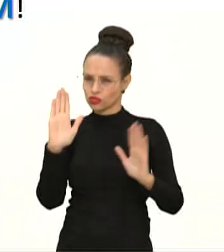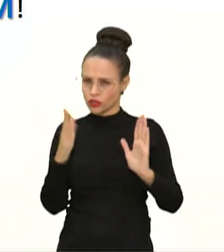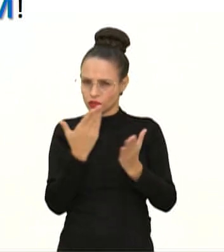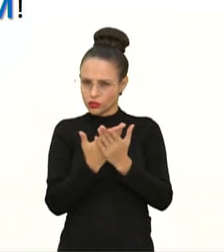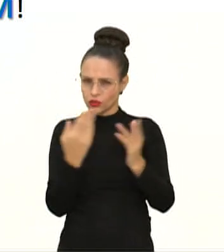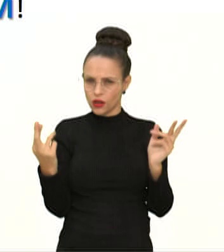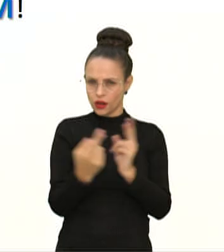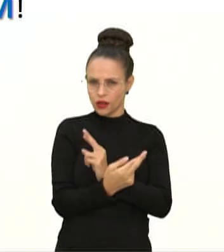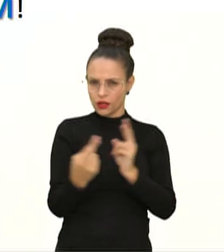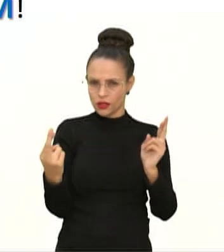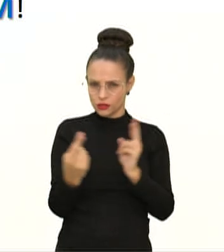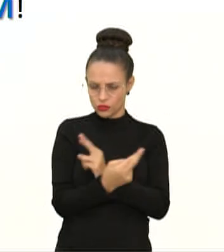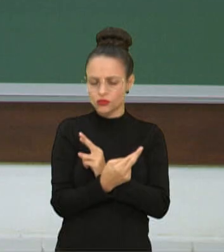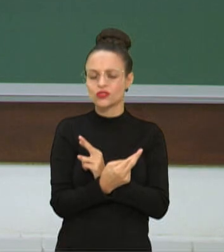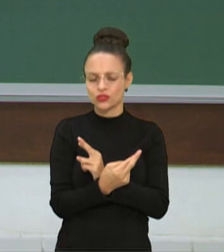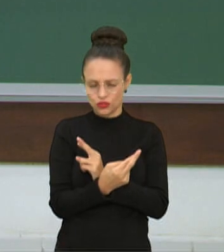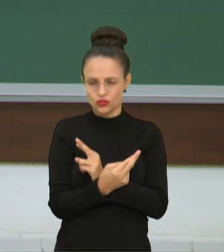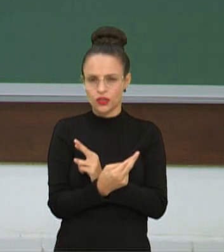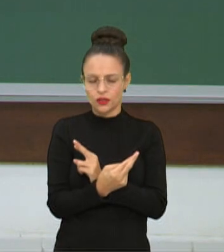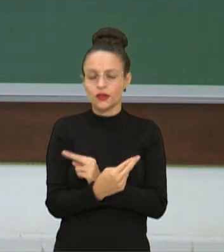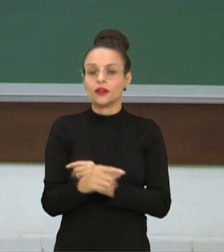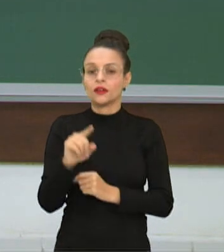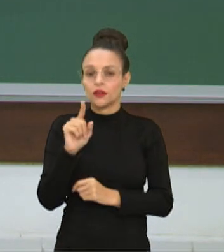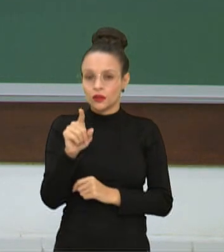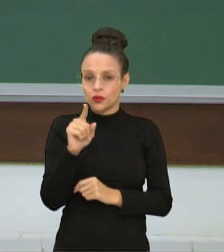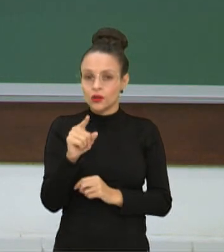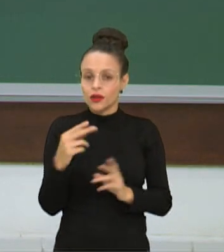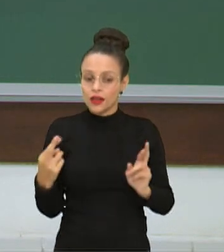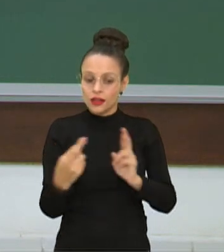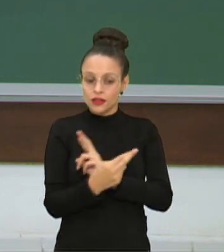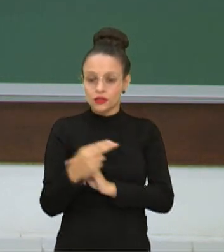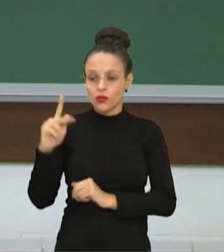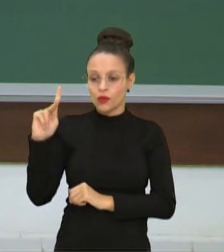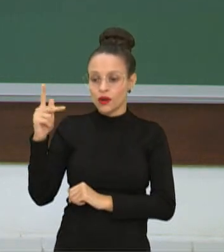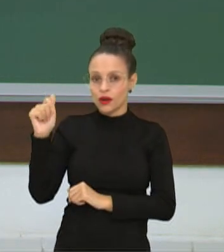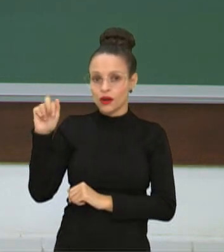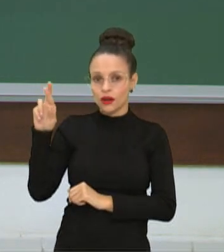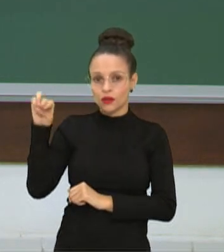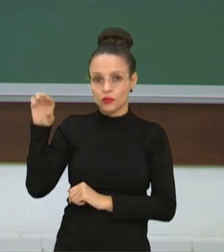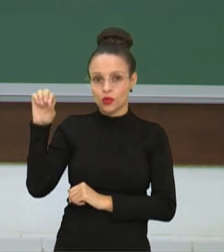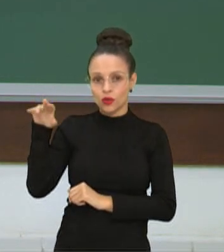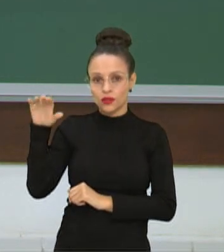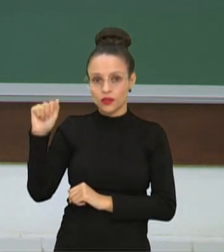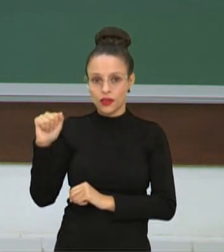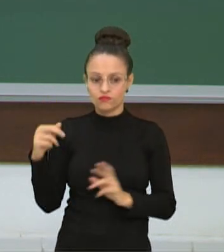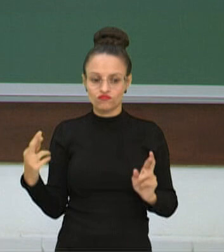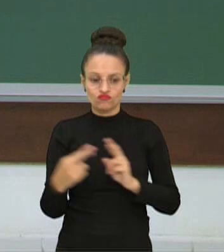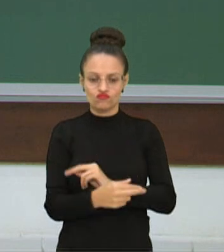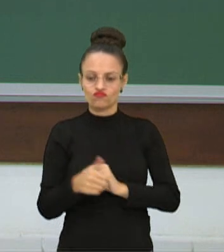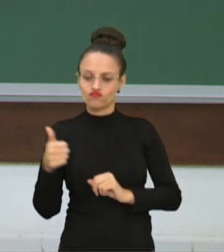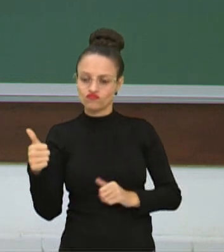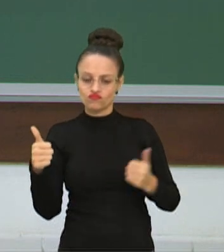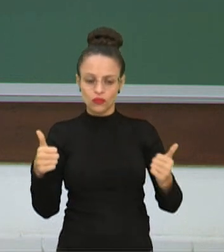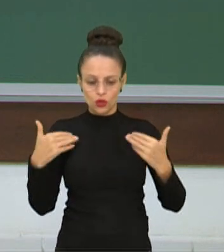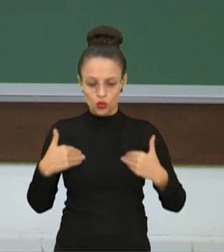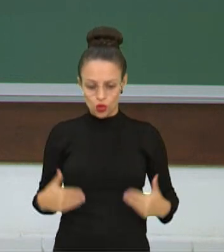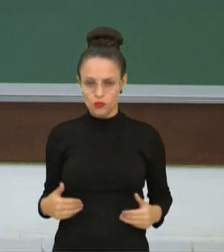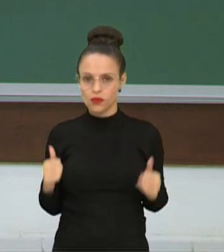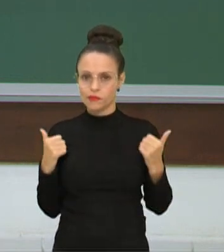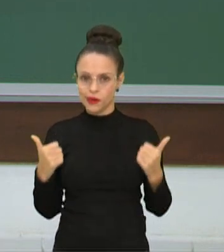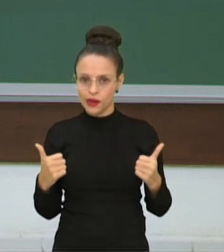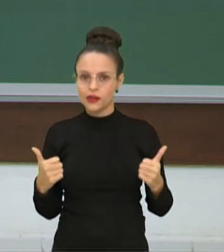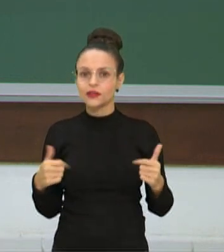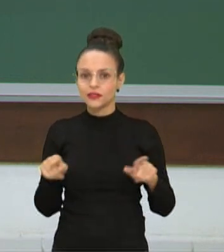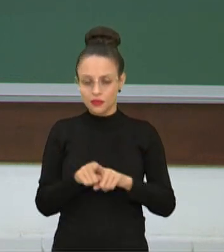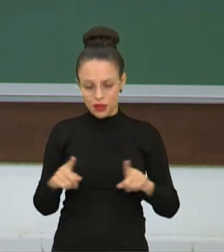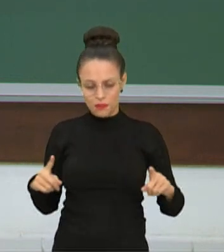as relações harmônicas. E aí, uma relação harmônica é aquela em que os dois saem ganhando, tanto o nosso corpo